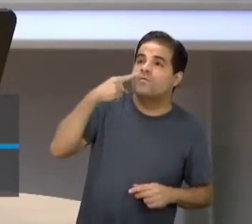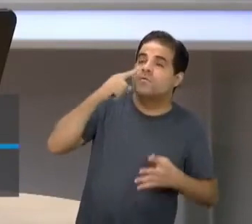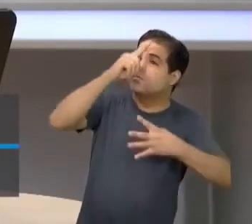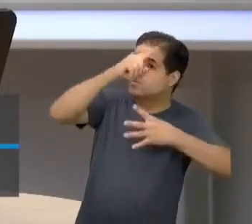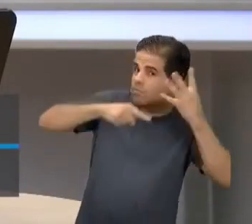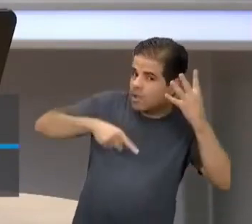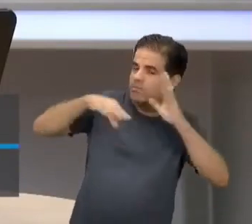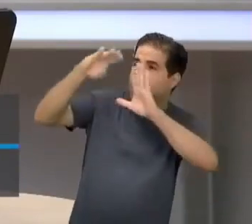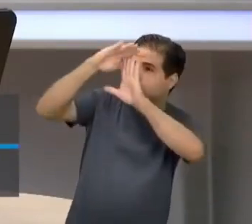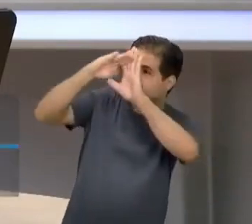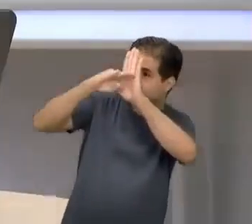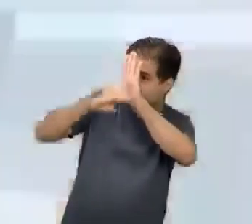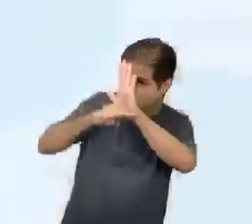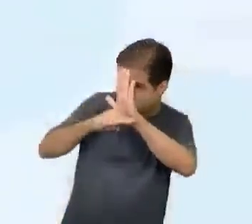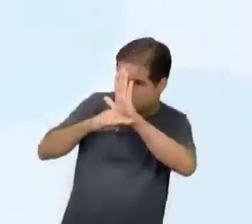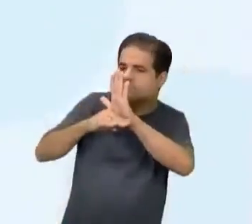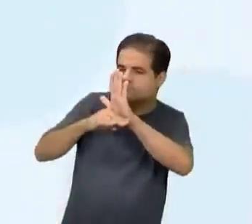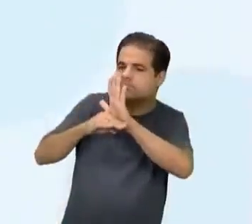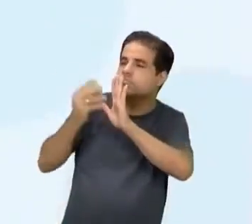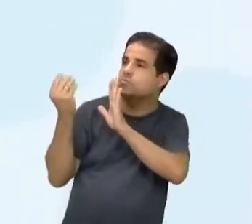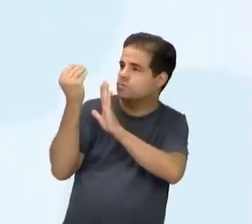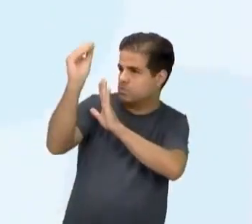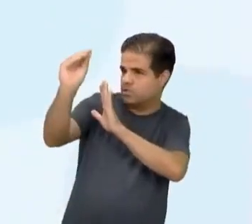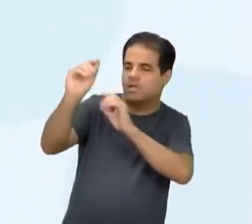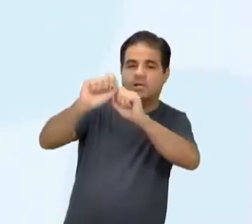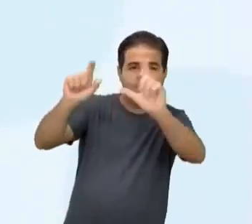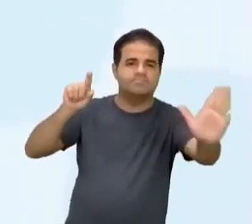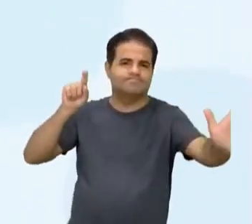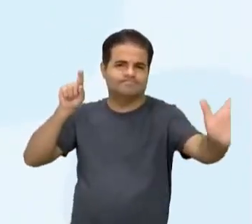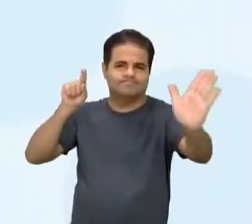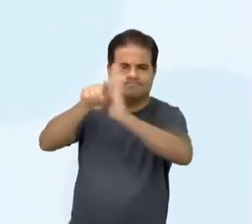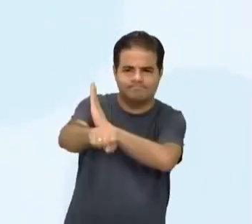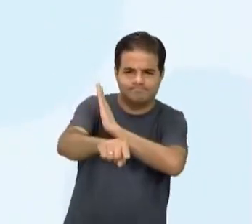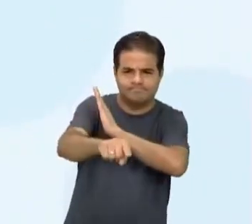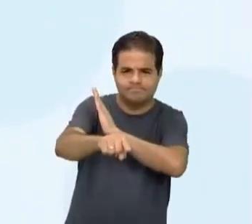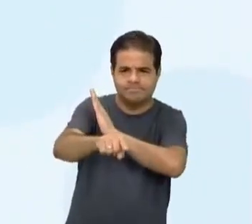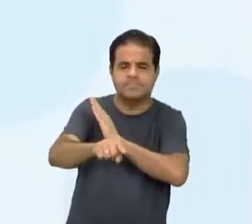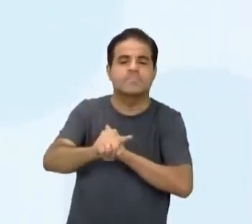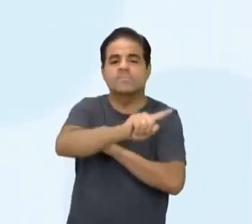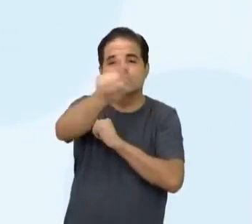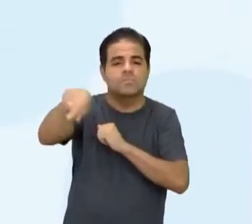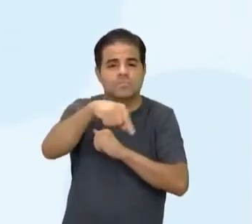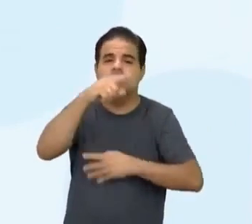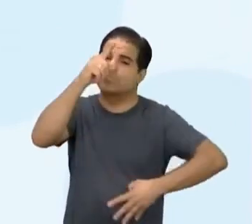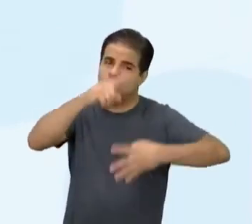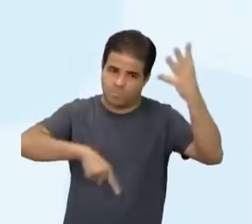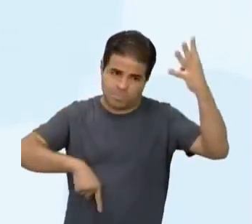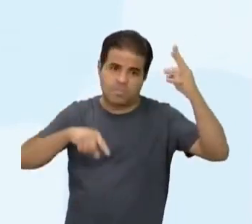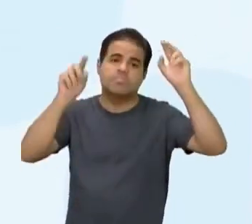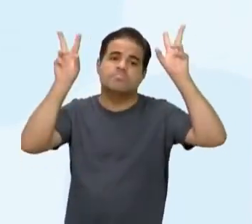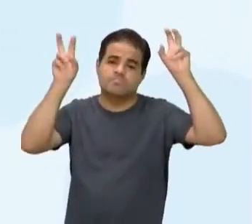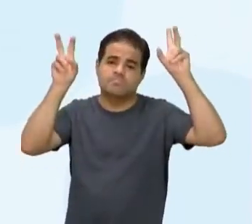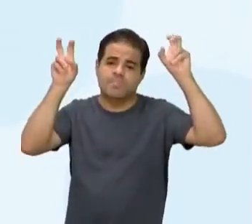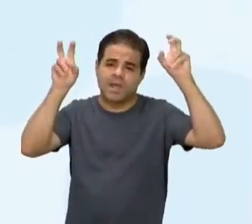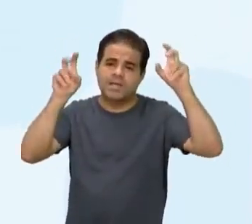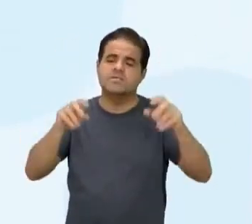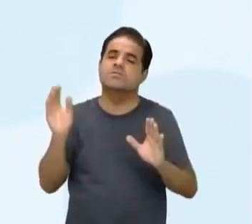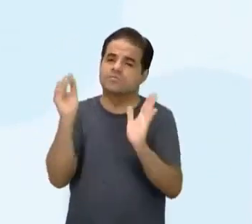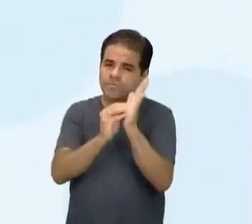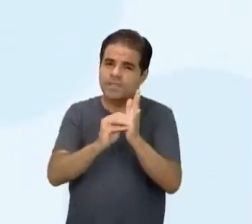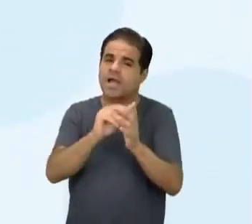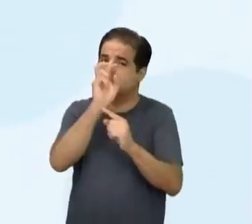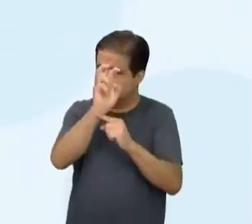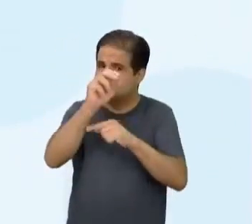4 princípios, tá bom? Então, vou deixar na tela aí a perguntinha para vocês. Essa aí, como são 4 pilares, né, eu vou dar